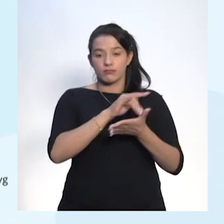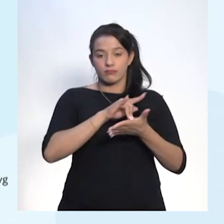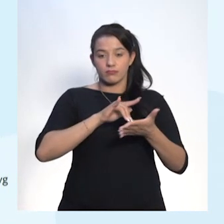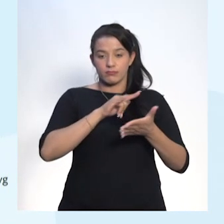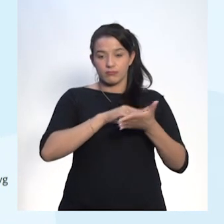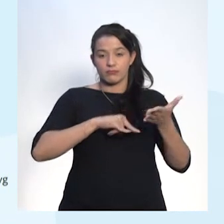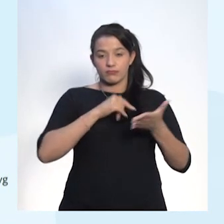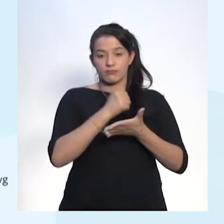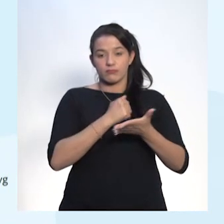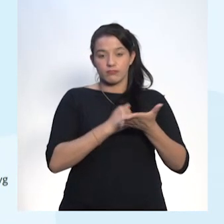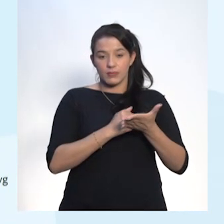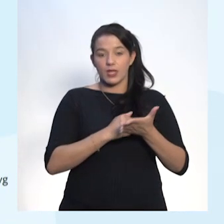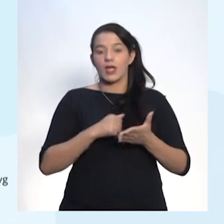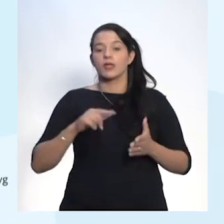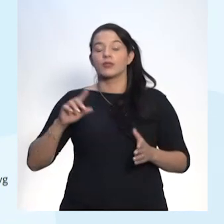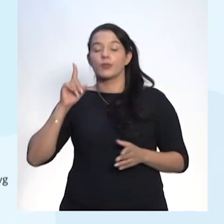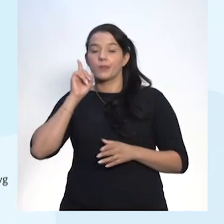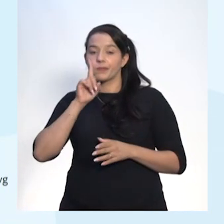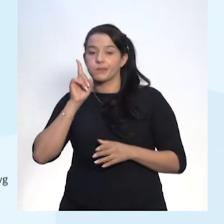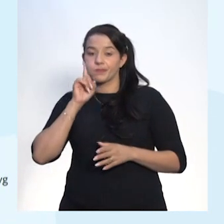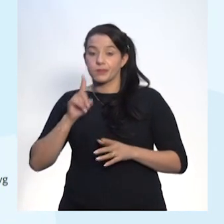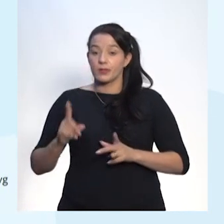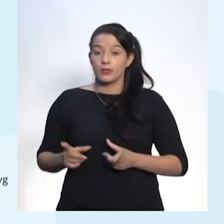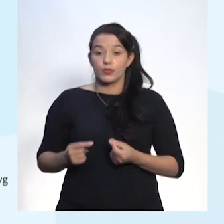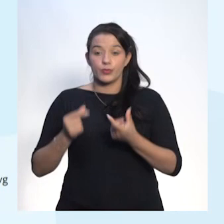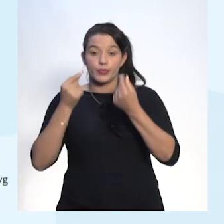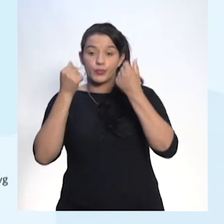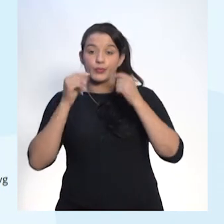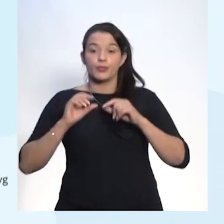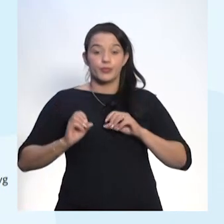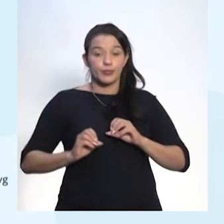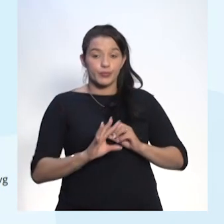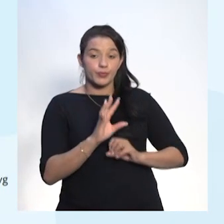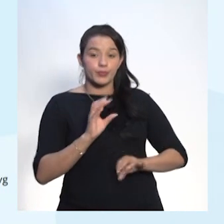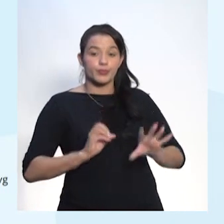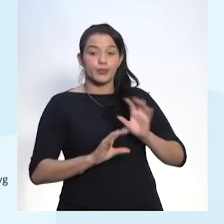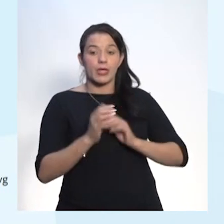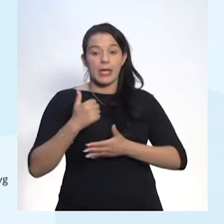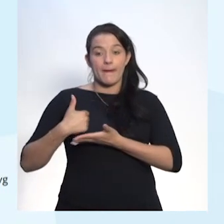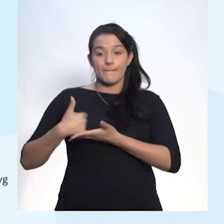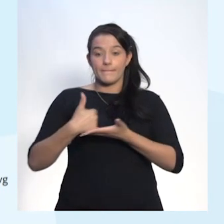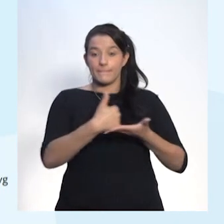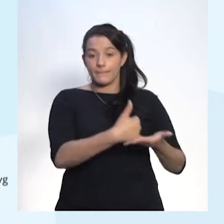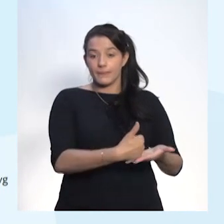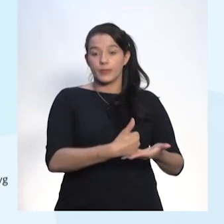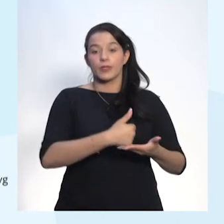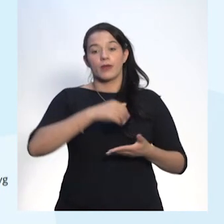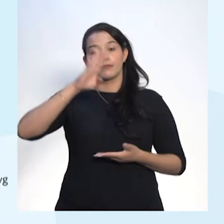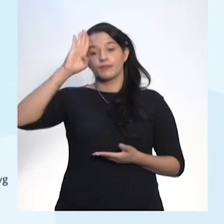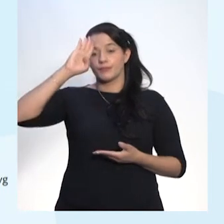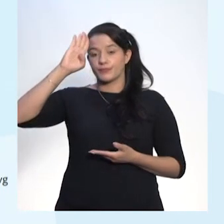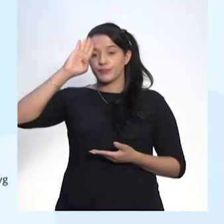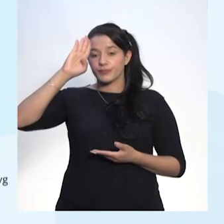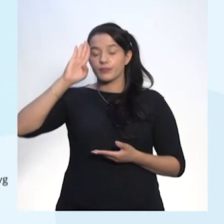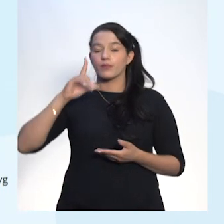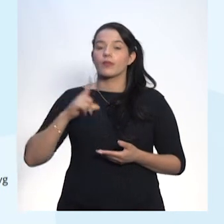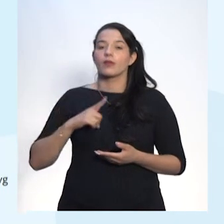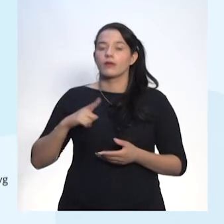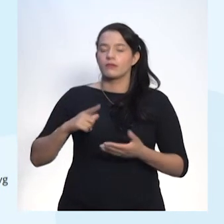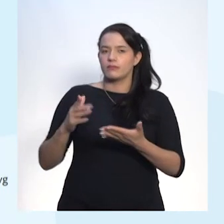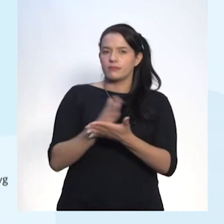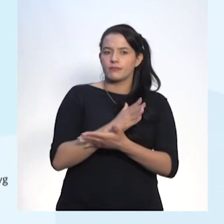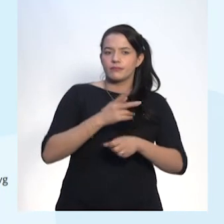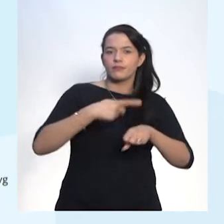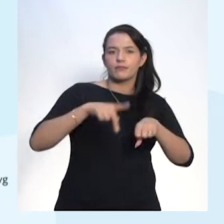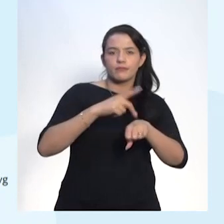da América intensificaram o seu poder de influência, eles apoiaram os regimes militares que se instalaram em